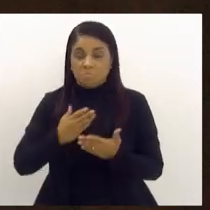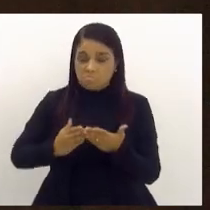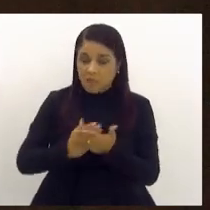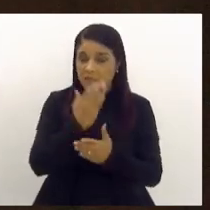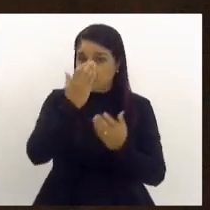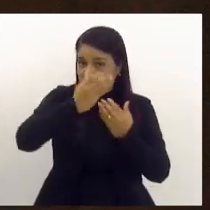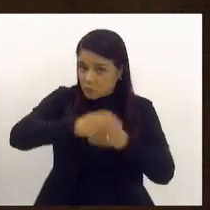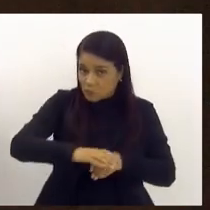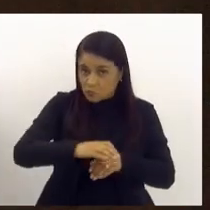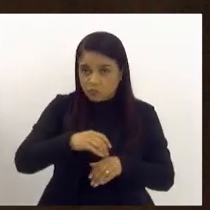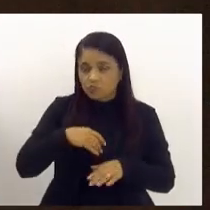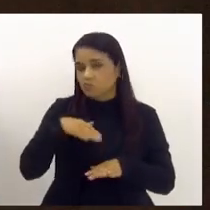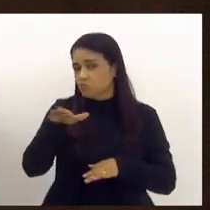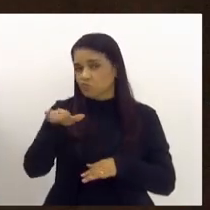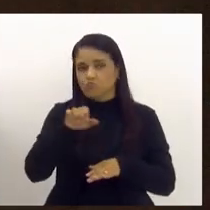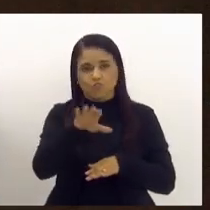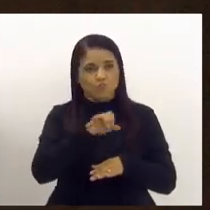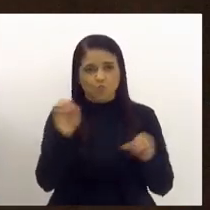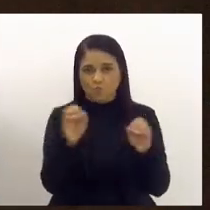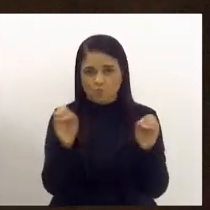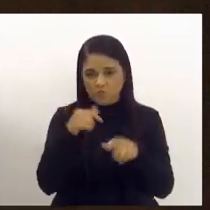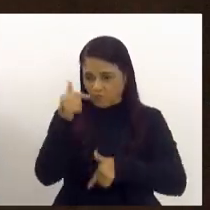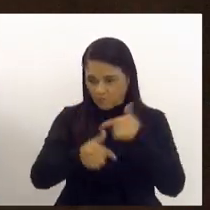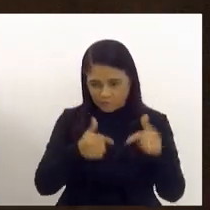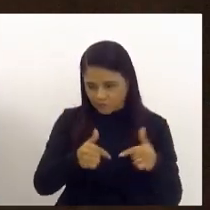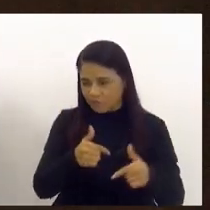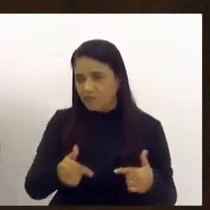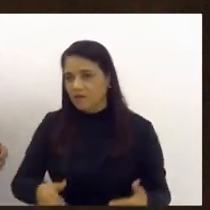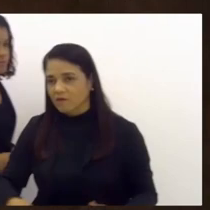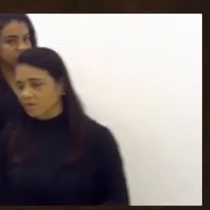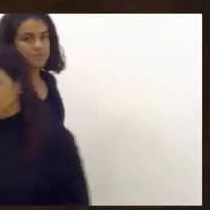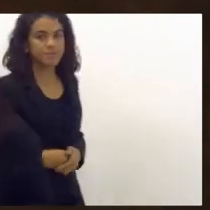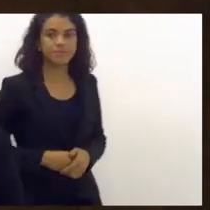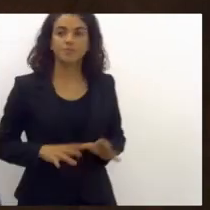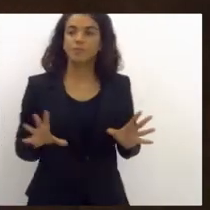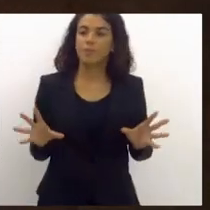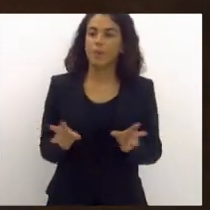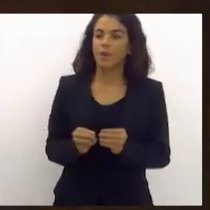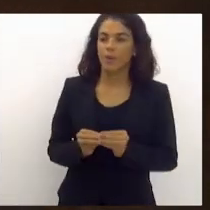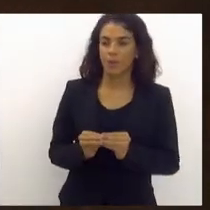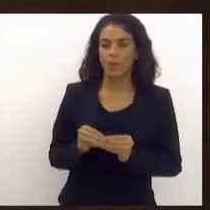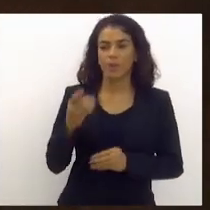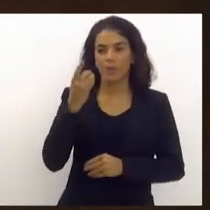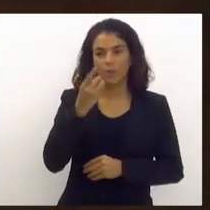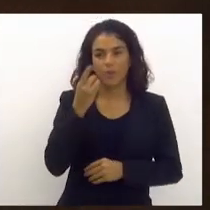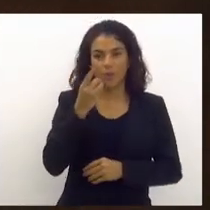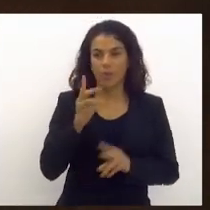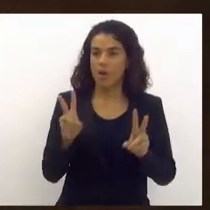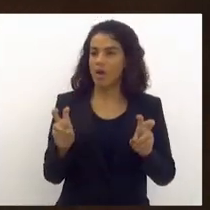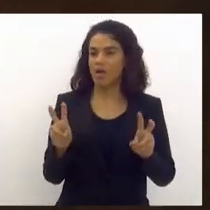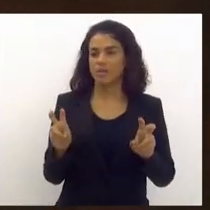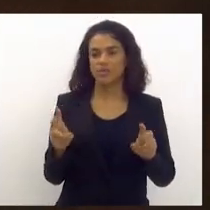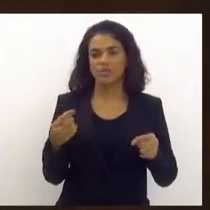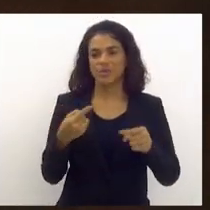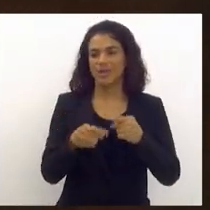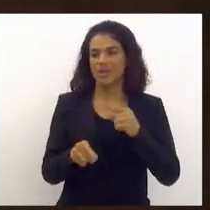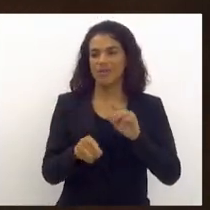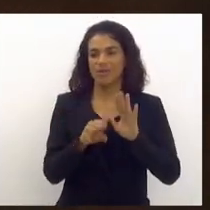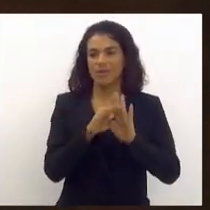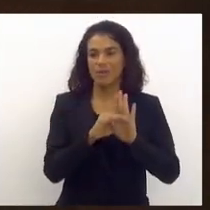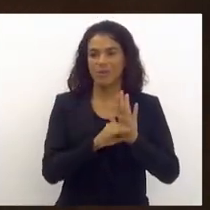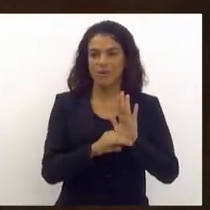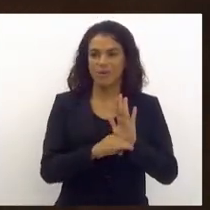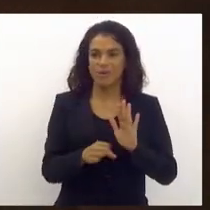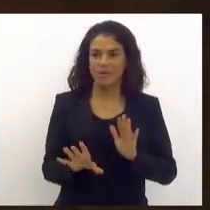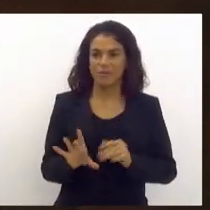concurso e que não estão ainda trabalhando, sabendo concluir, o déficit, por favor, de policial, deputado, o assunto que temos não tem pertinência com a pauta, tudo por bom, favor. Presidente, mas